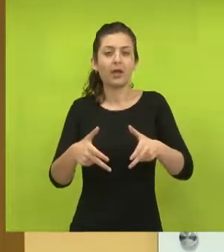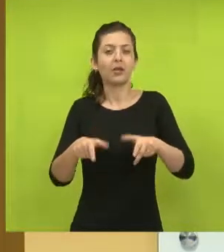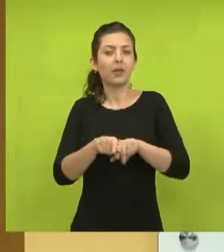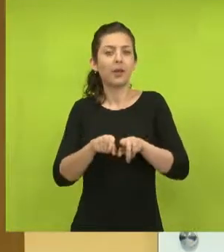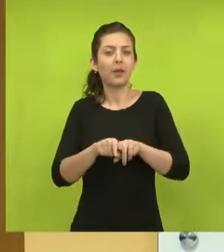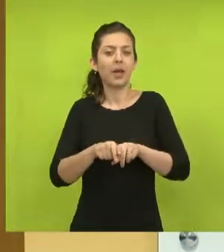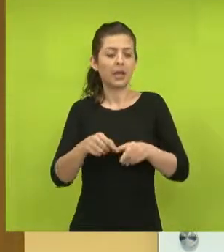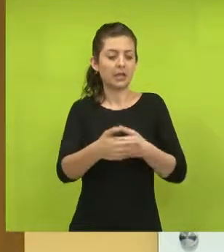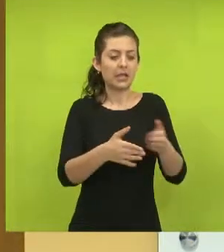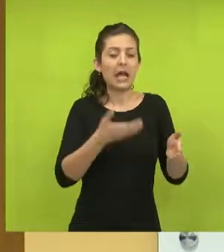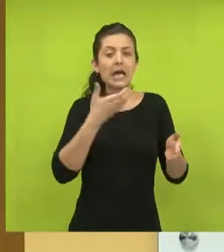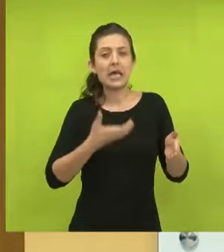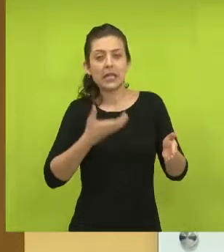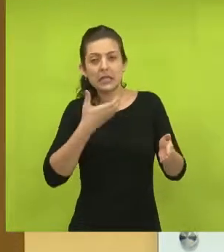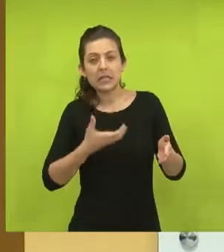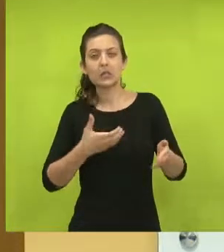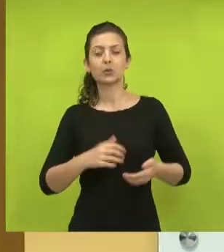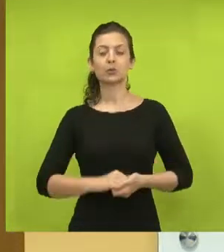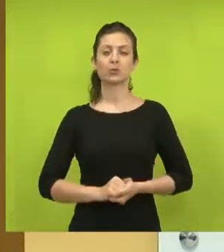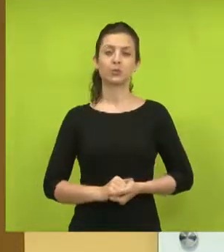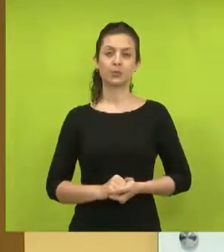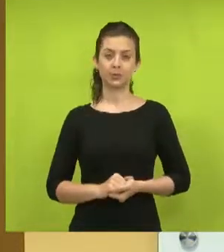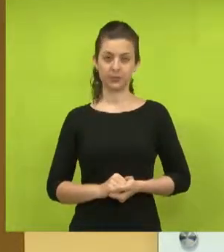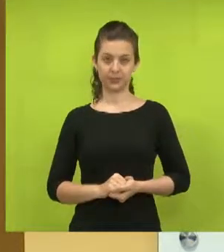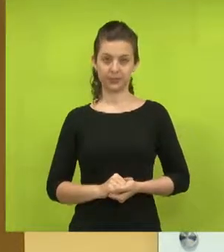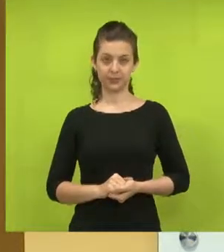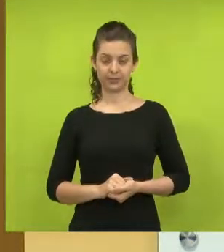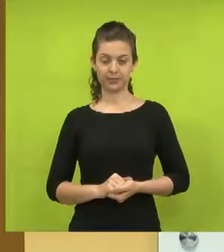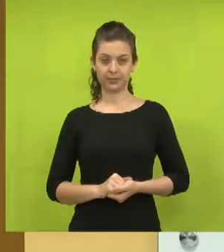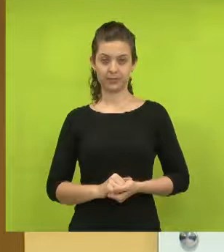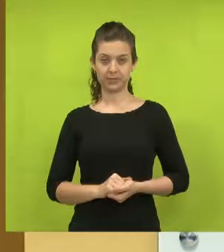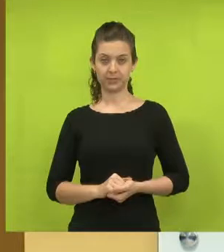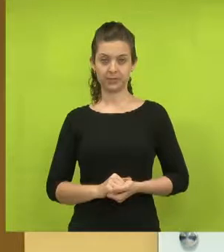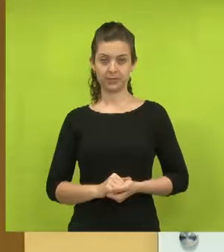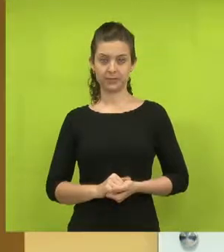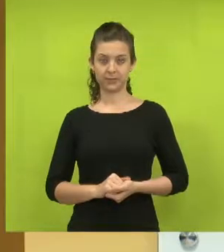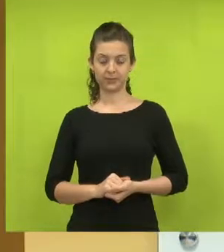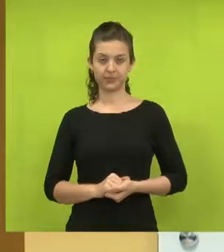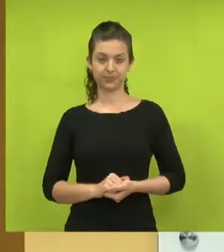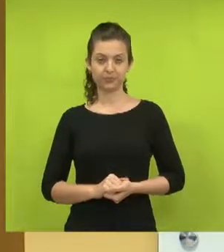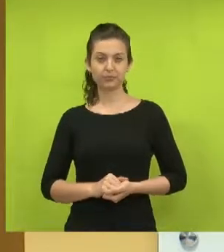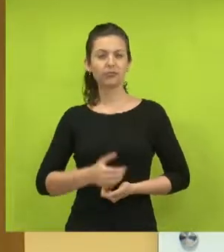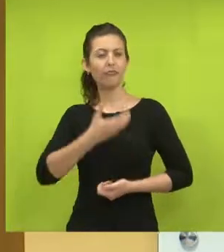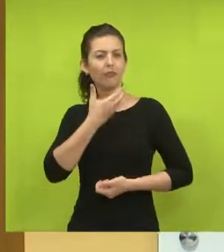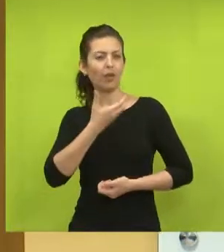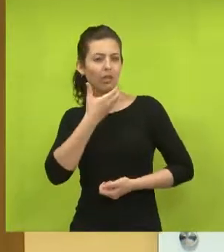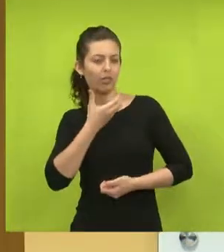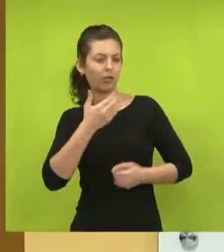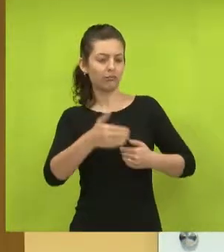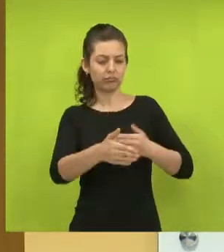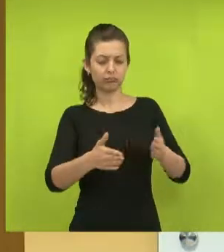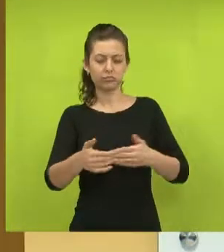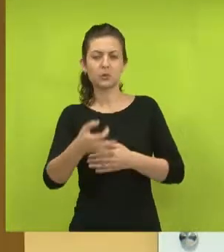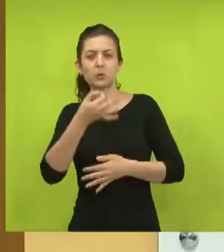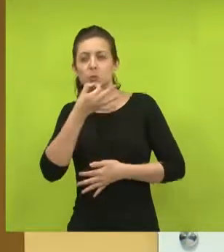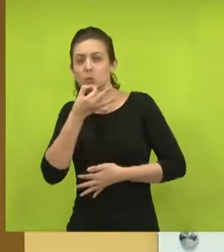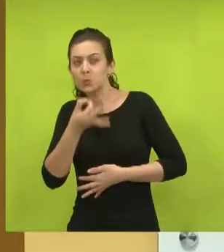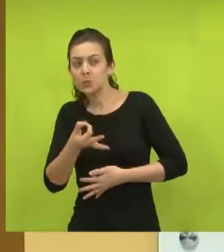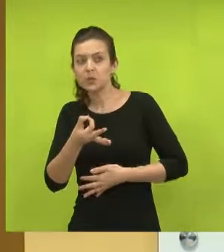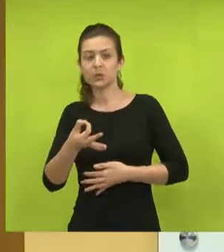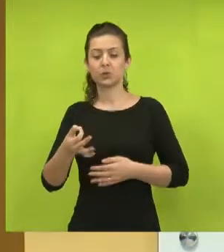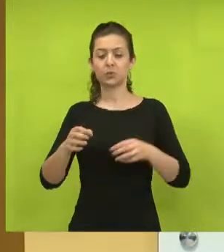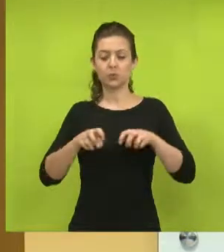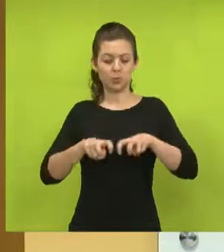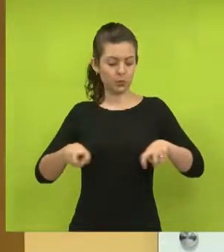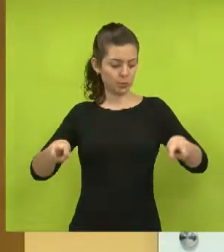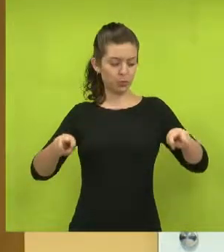a cesta natalina. E a cesta natalina, nós estamos sugerindo, a mesa está sugerindo